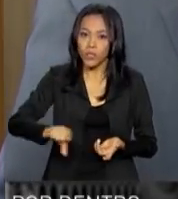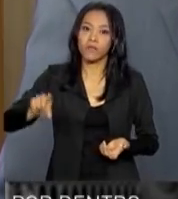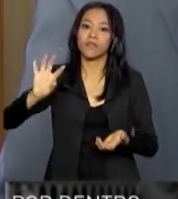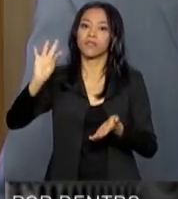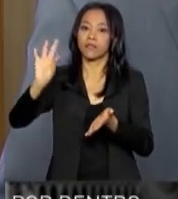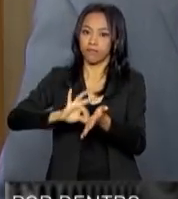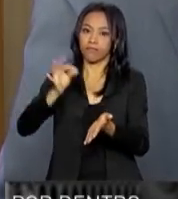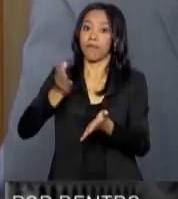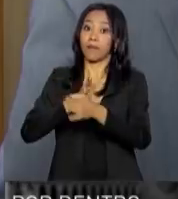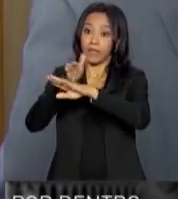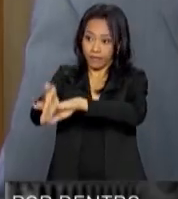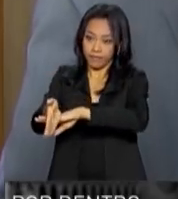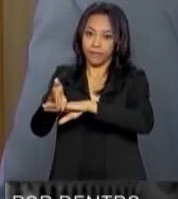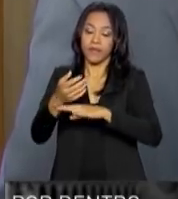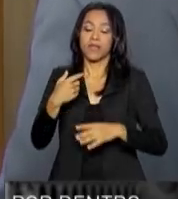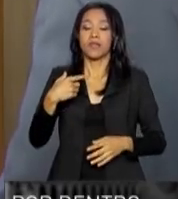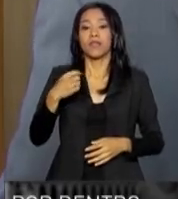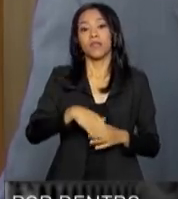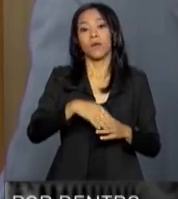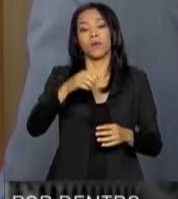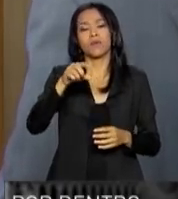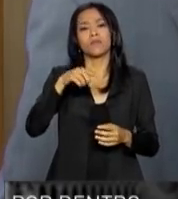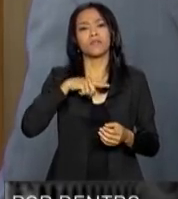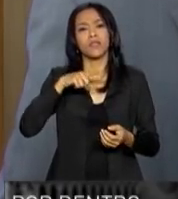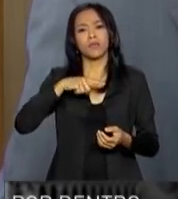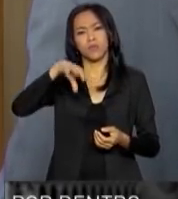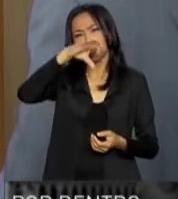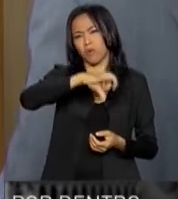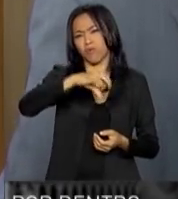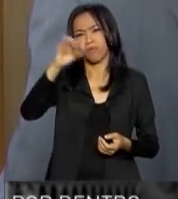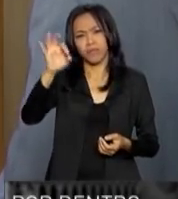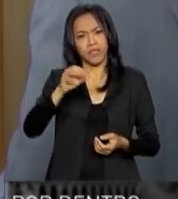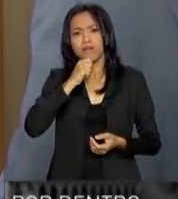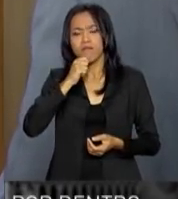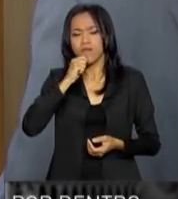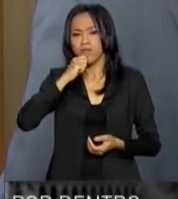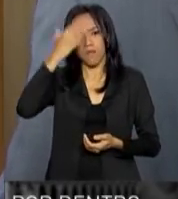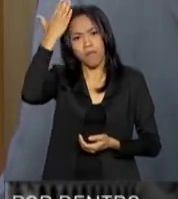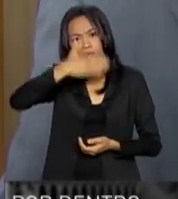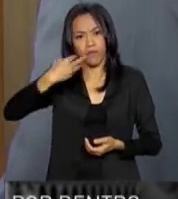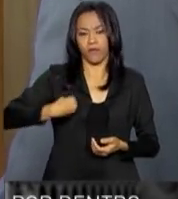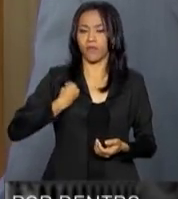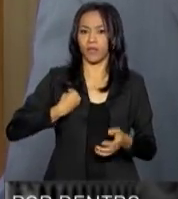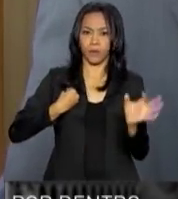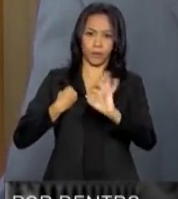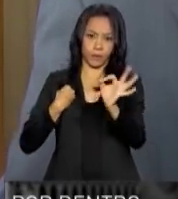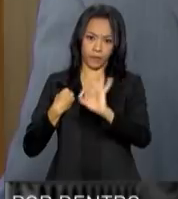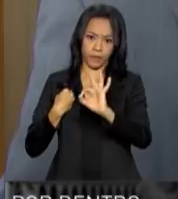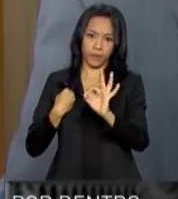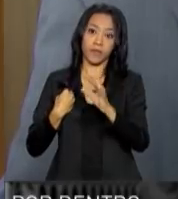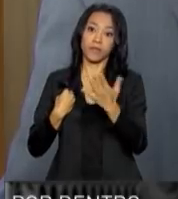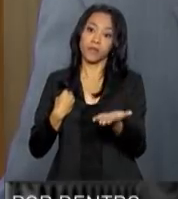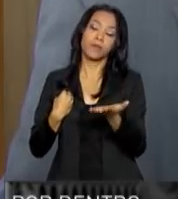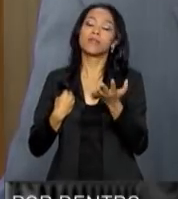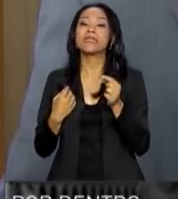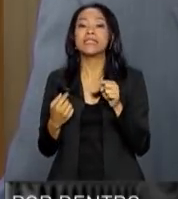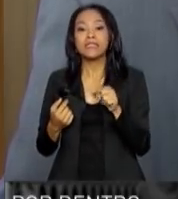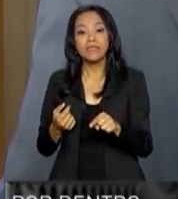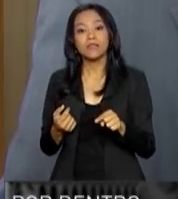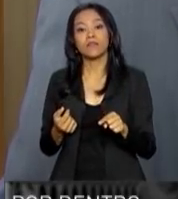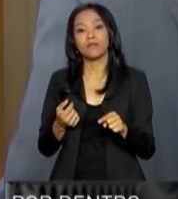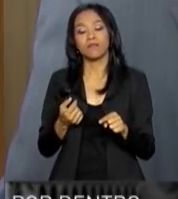milhões em apenas 8 9% que não fizeram o processo de fé e de vida então o e isso é estar bem distribuído